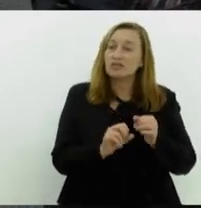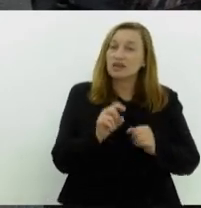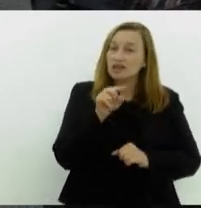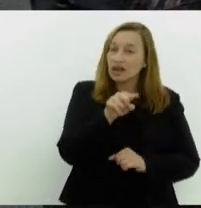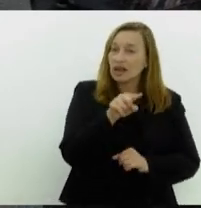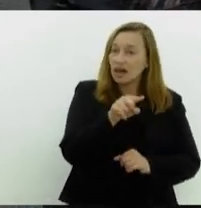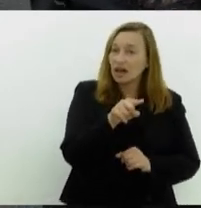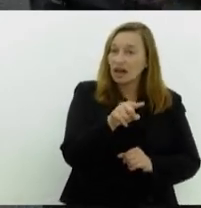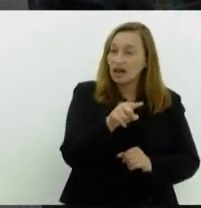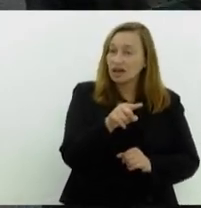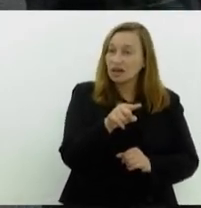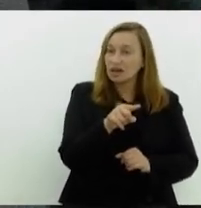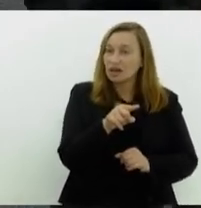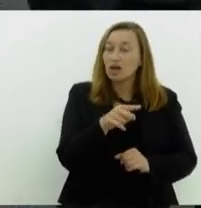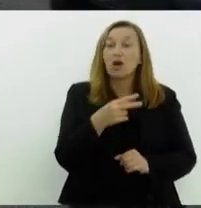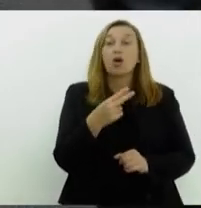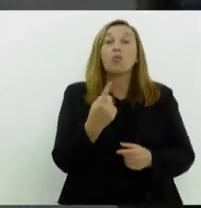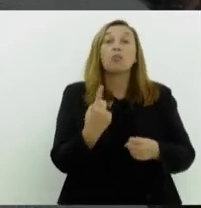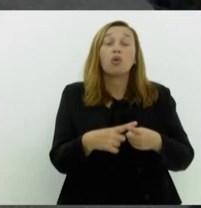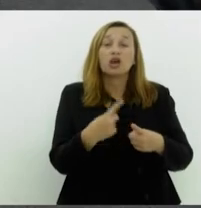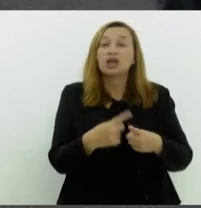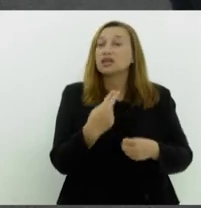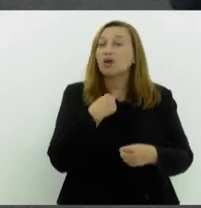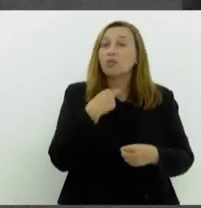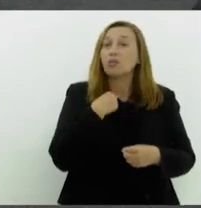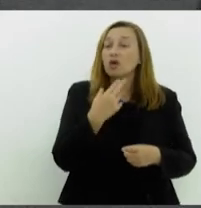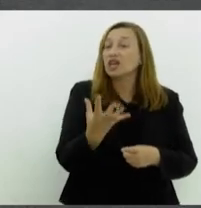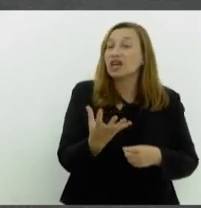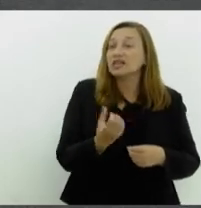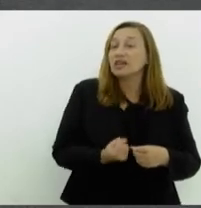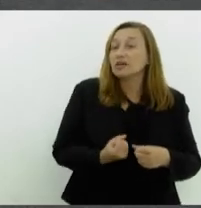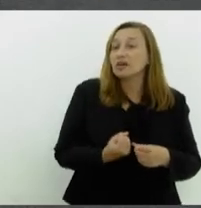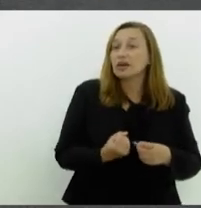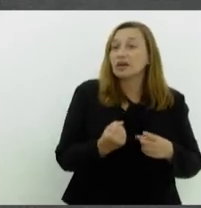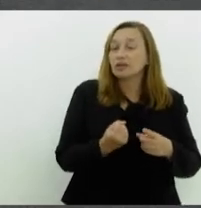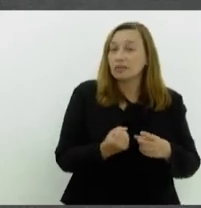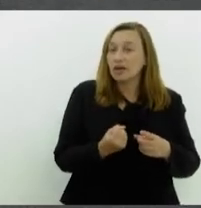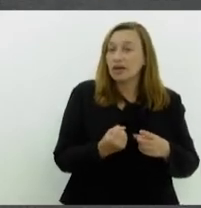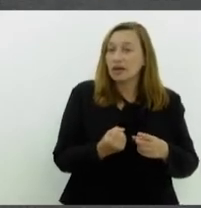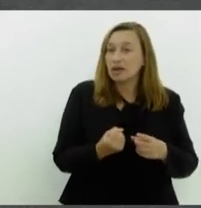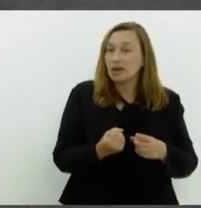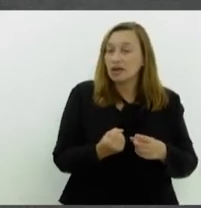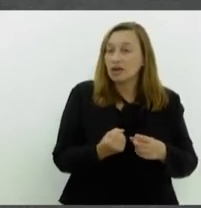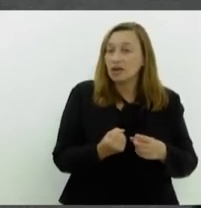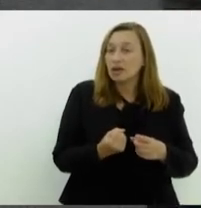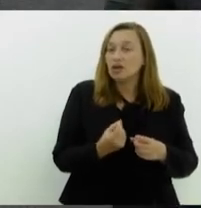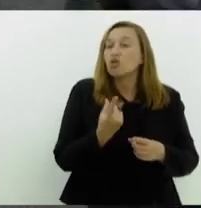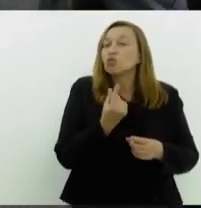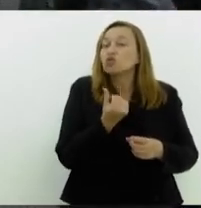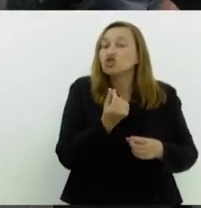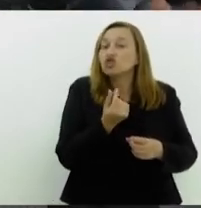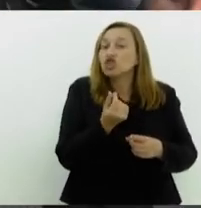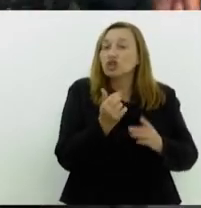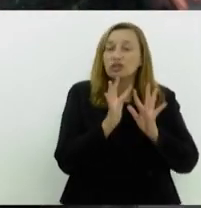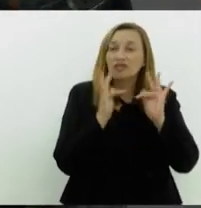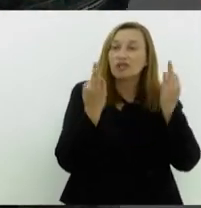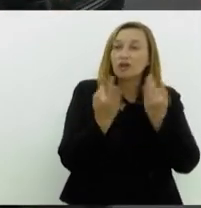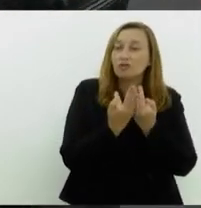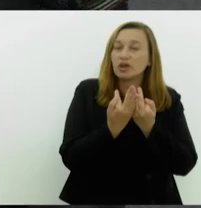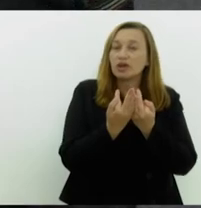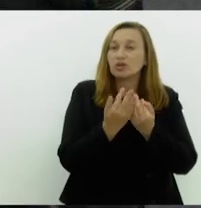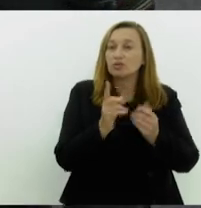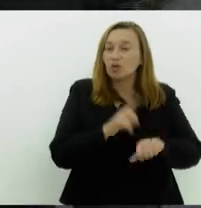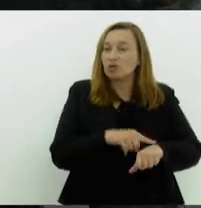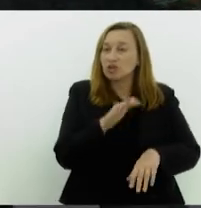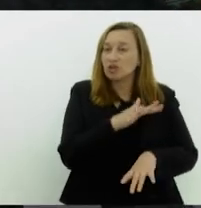da família. Por que não põe na herança? Porque, se é da família, põe na herança. Vamos dividir os bens. Então, só para a gente